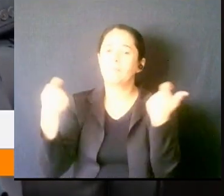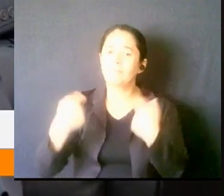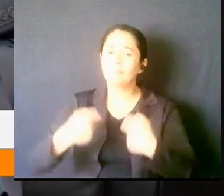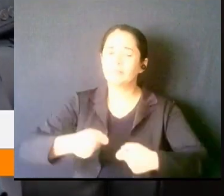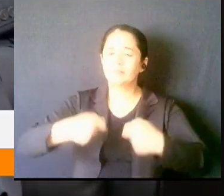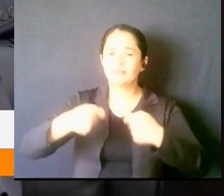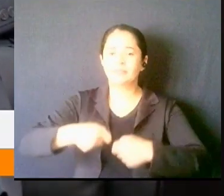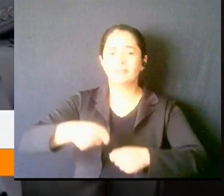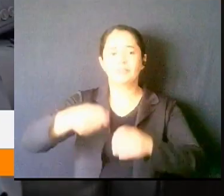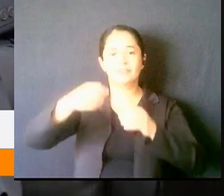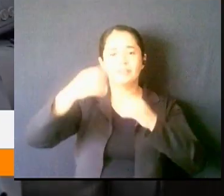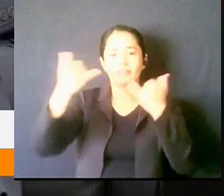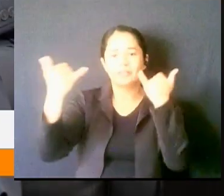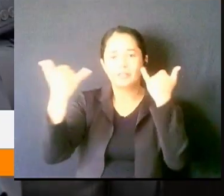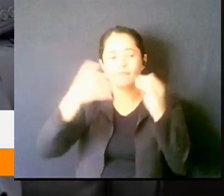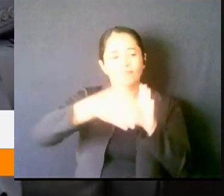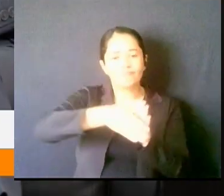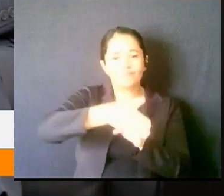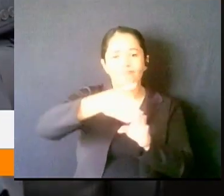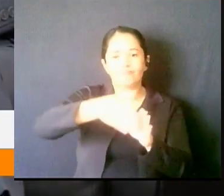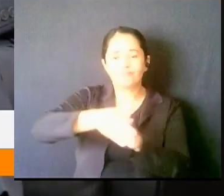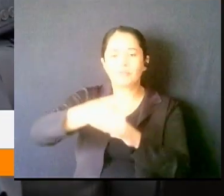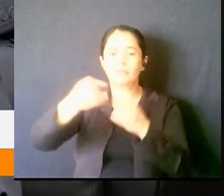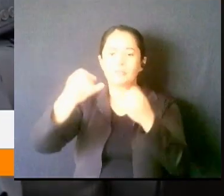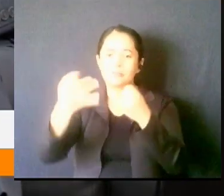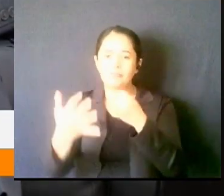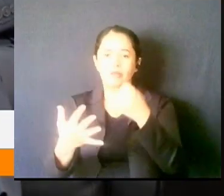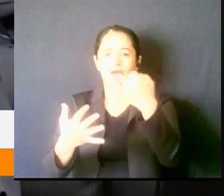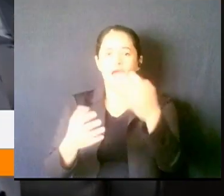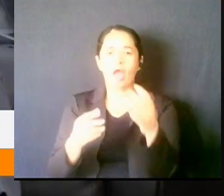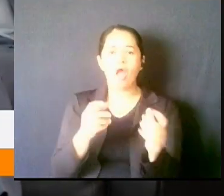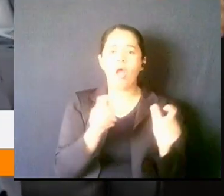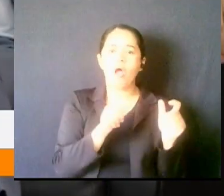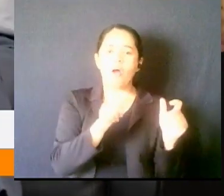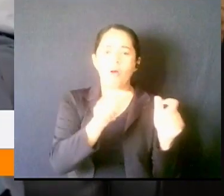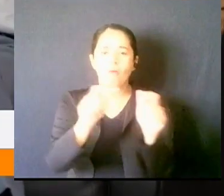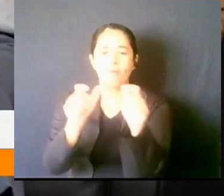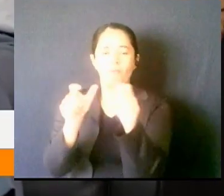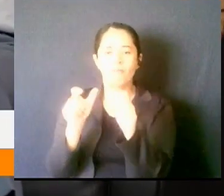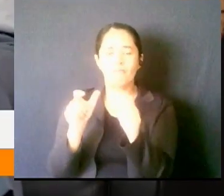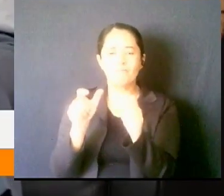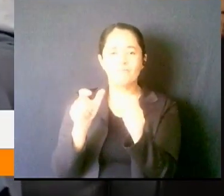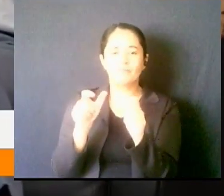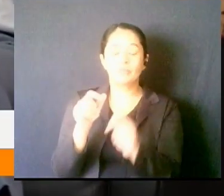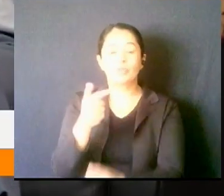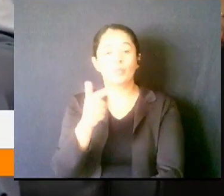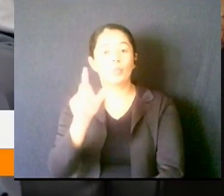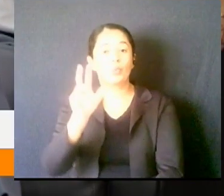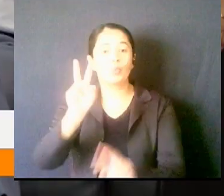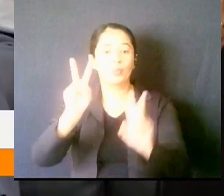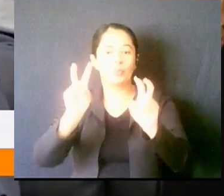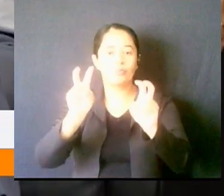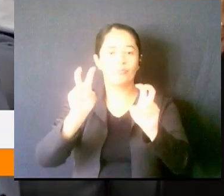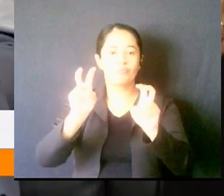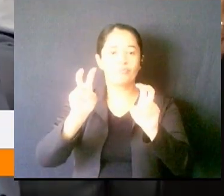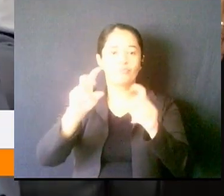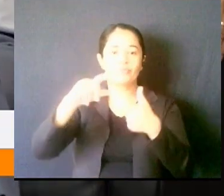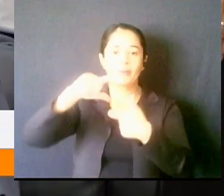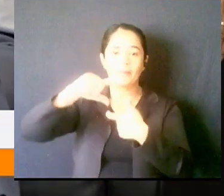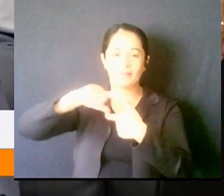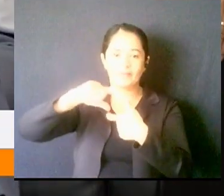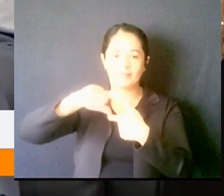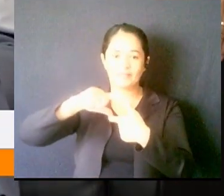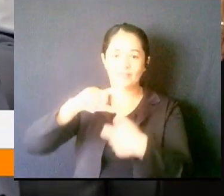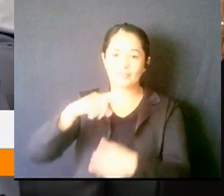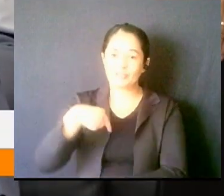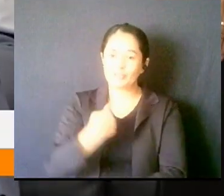qual método, onde ela buscar. E outra coisa, preservativo, a gente está vendo, essa